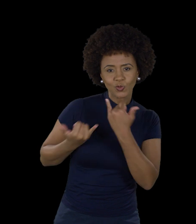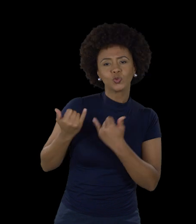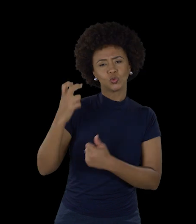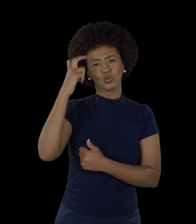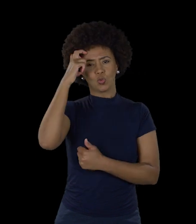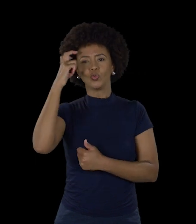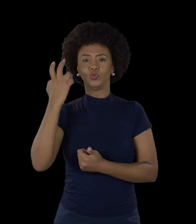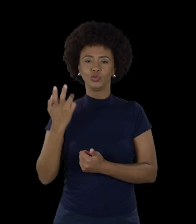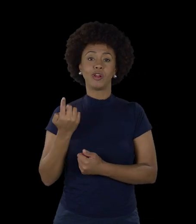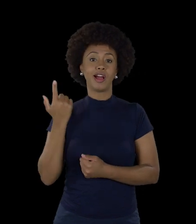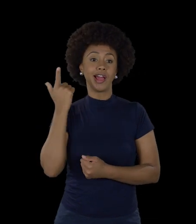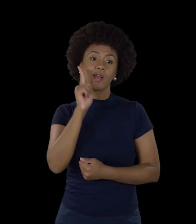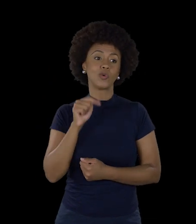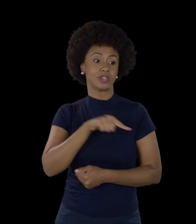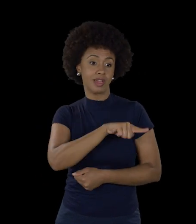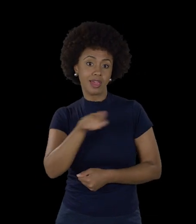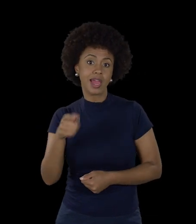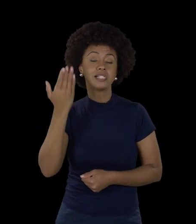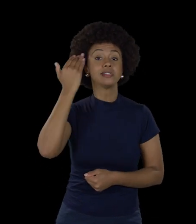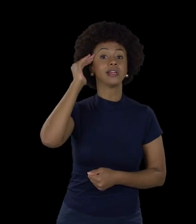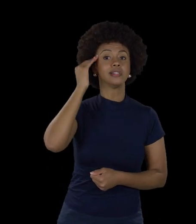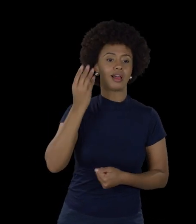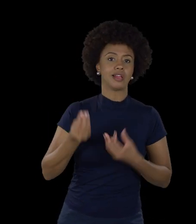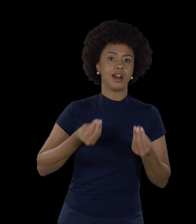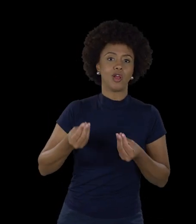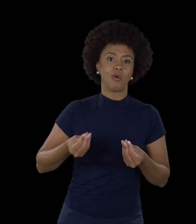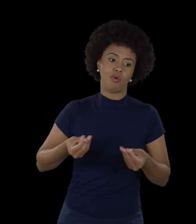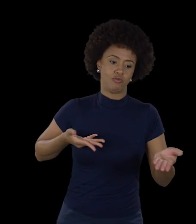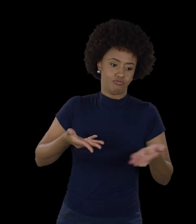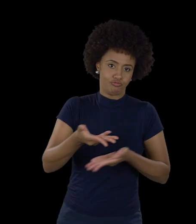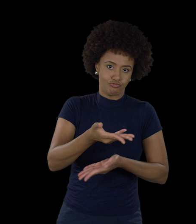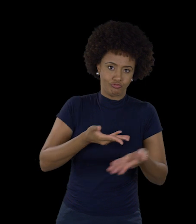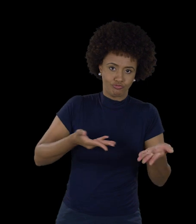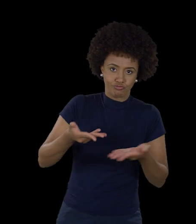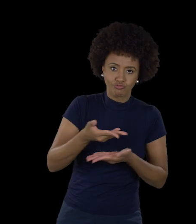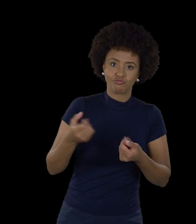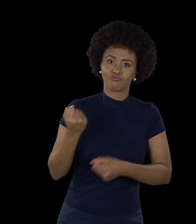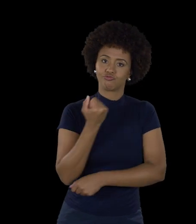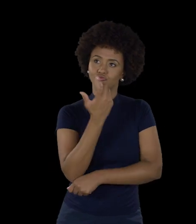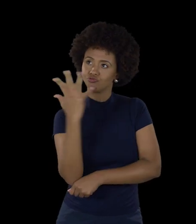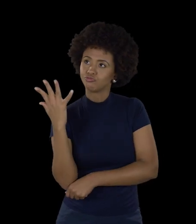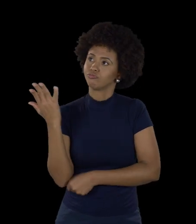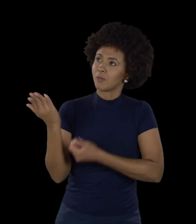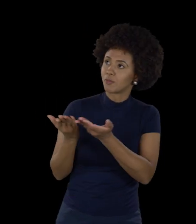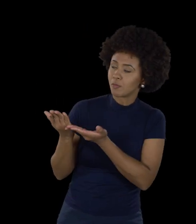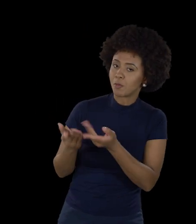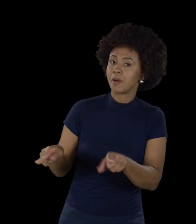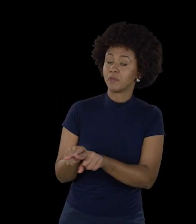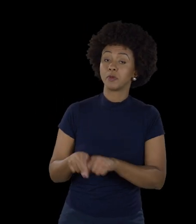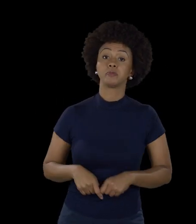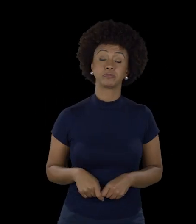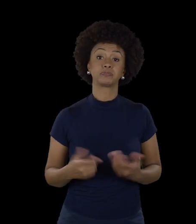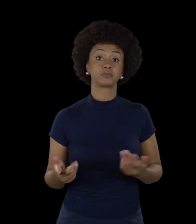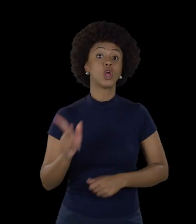aproximar a realidade dessas reservas da realidade do estudante. E com relação aos professores, a gente utilizou um terceiro produto, que é uma